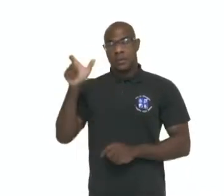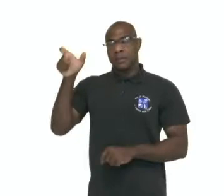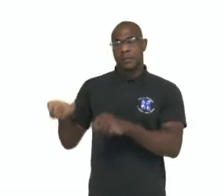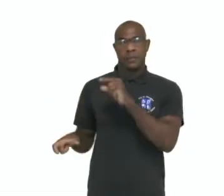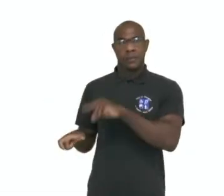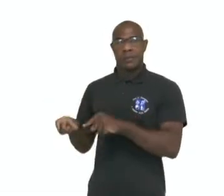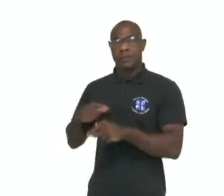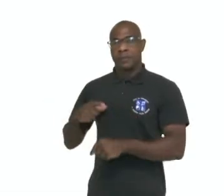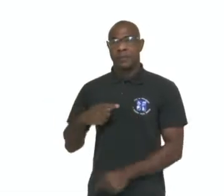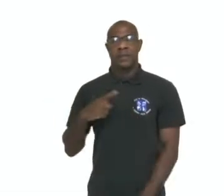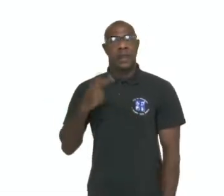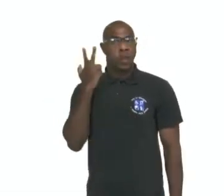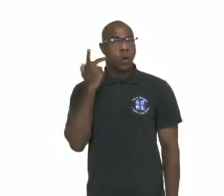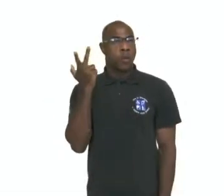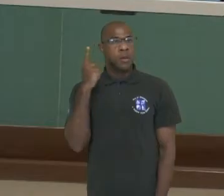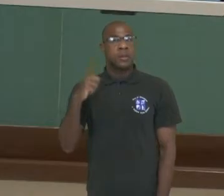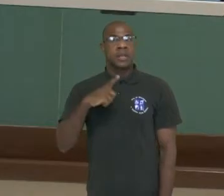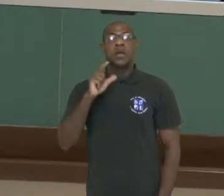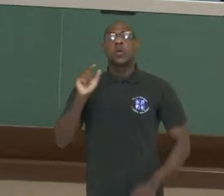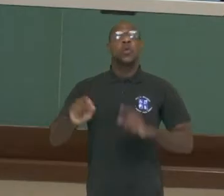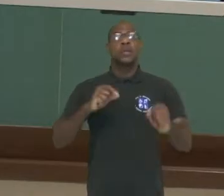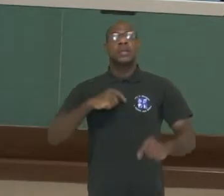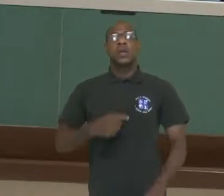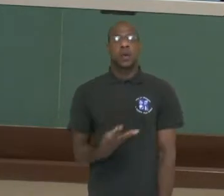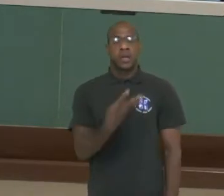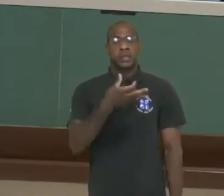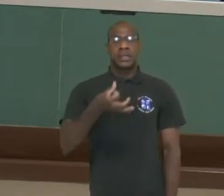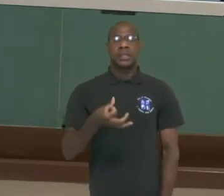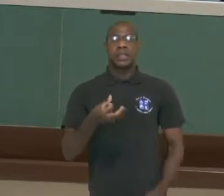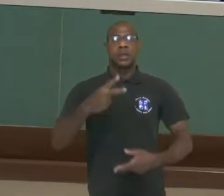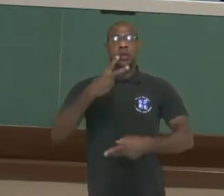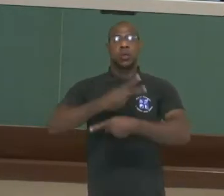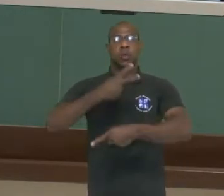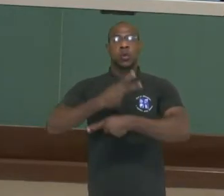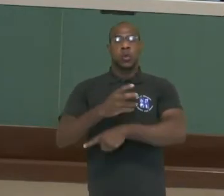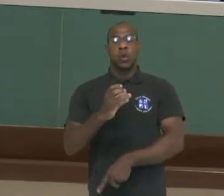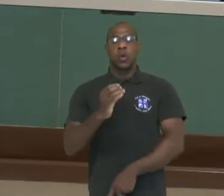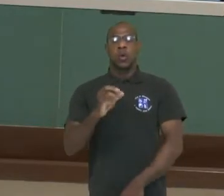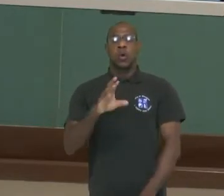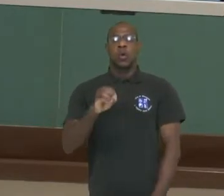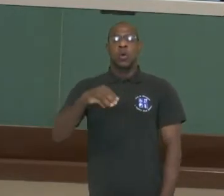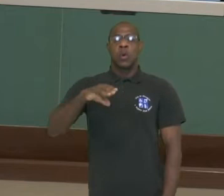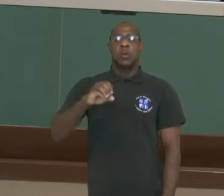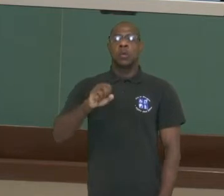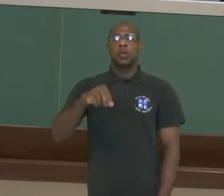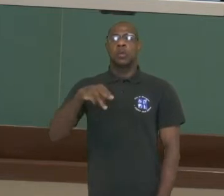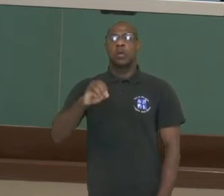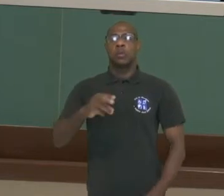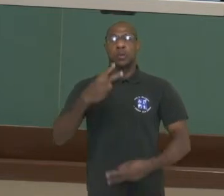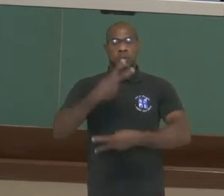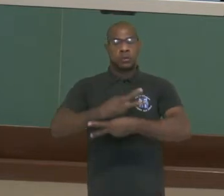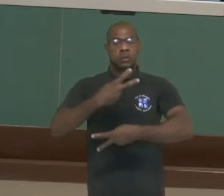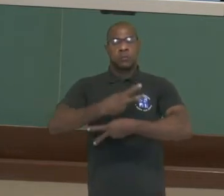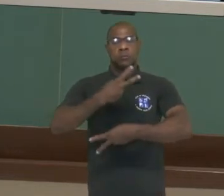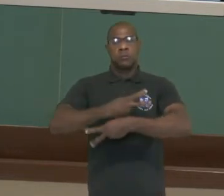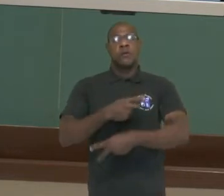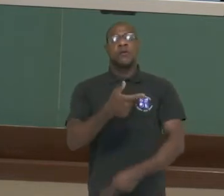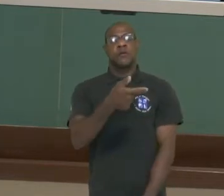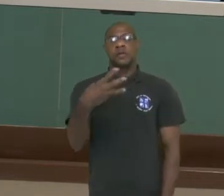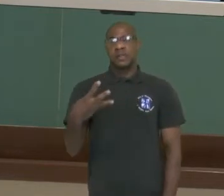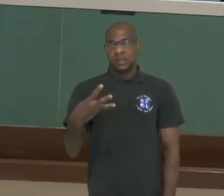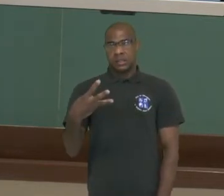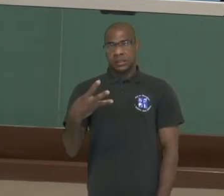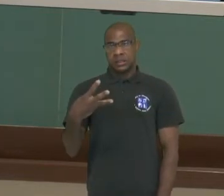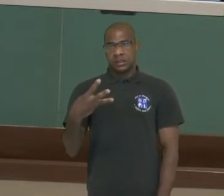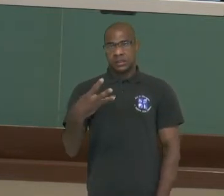tido como normal, ele tem 46 cromossomos, 23 pares. No caso da